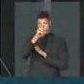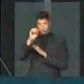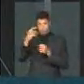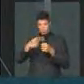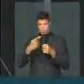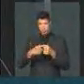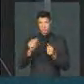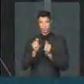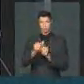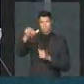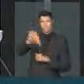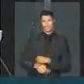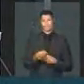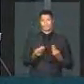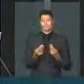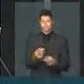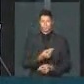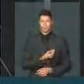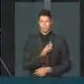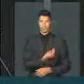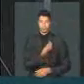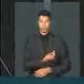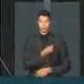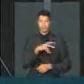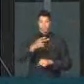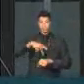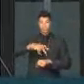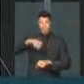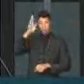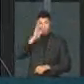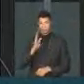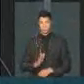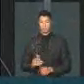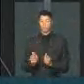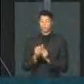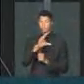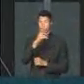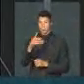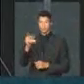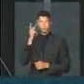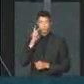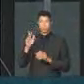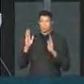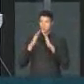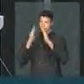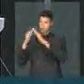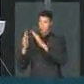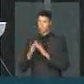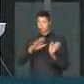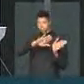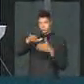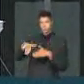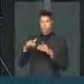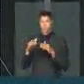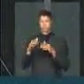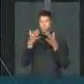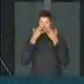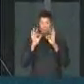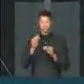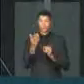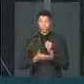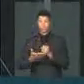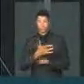cidades com pior qualidade de vida do país. Ações para habitação, atenção básica de saúde,